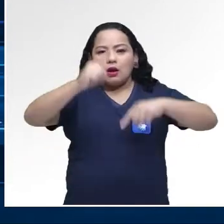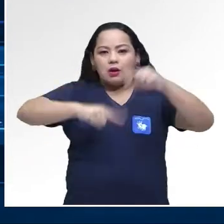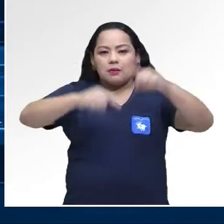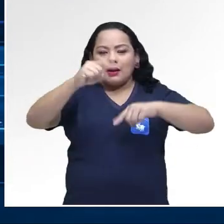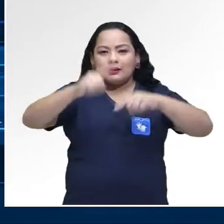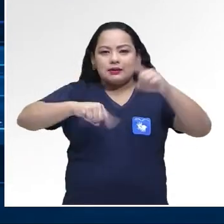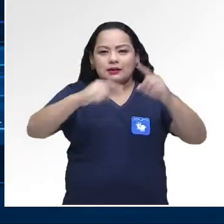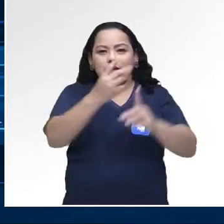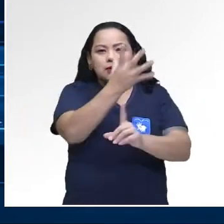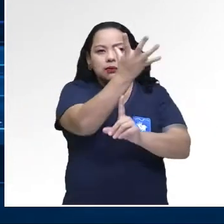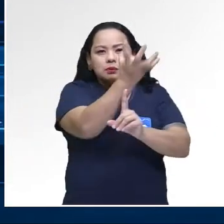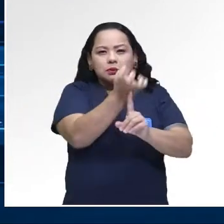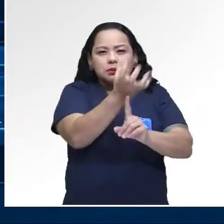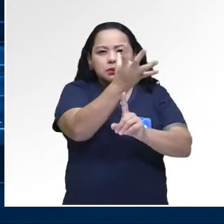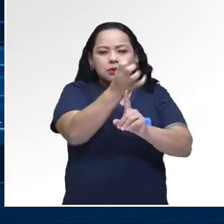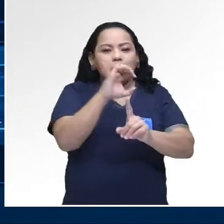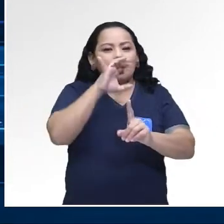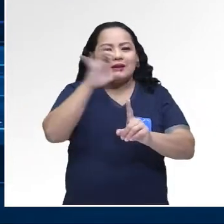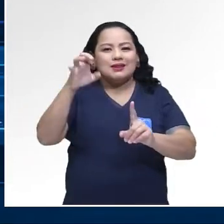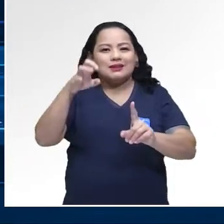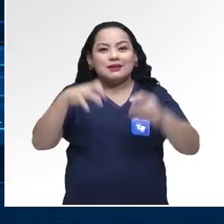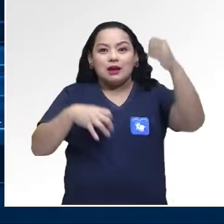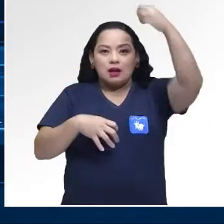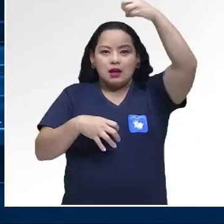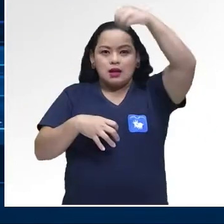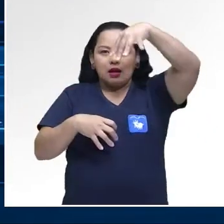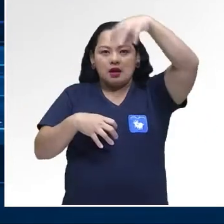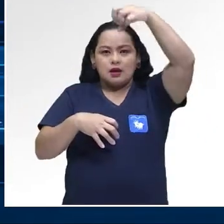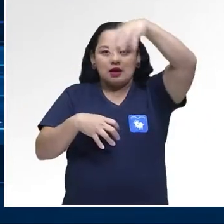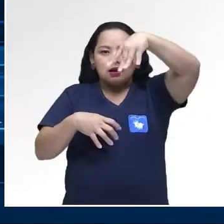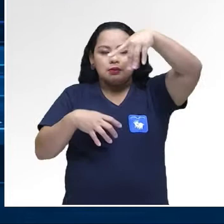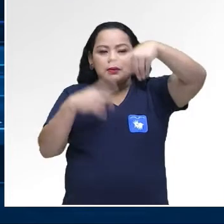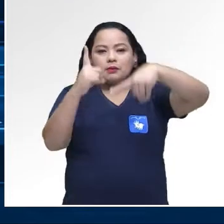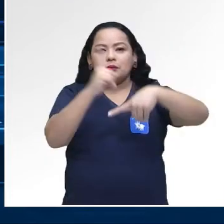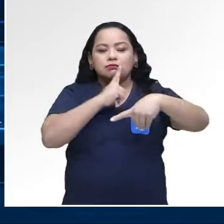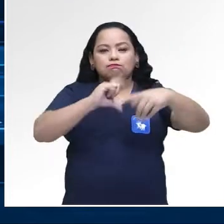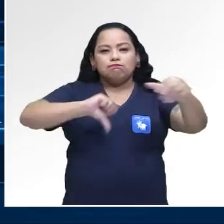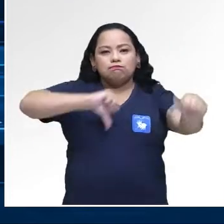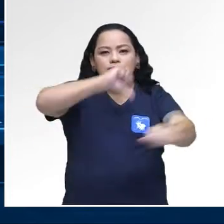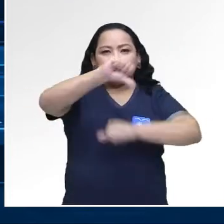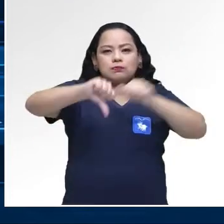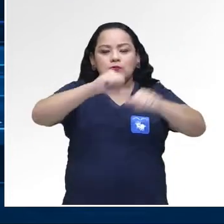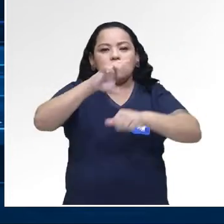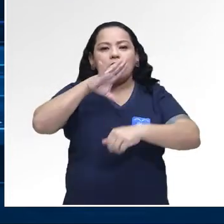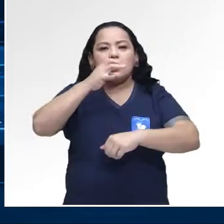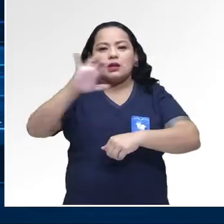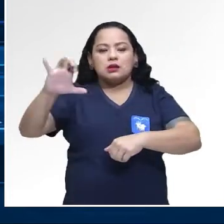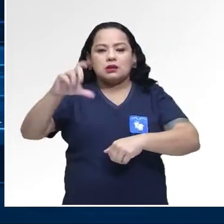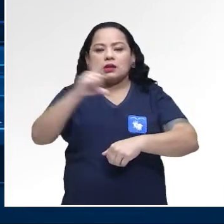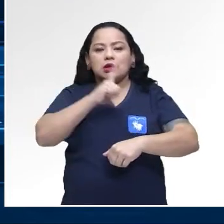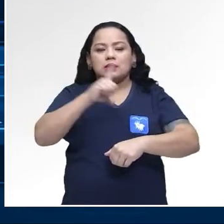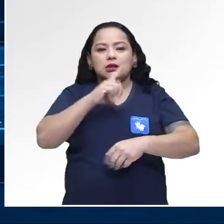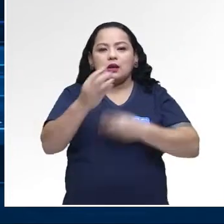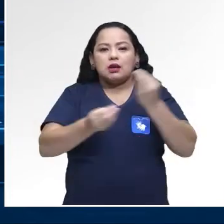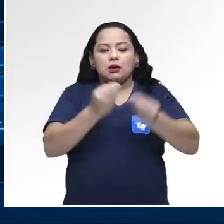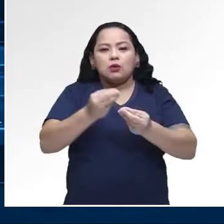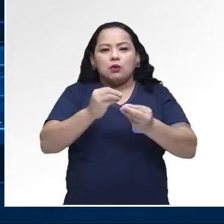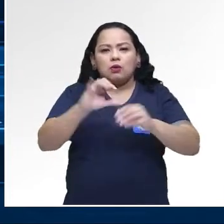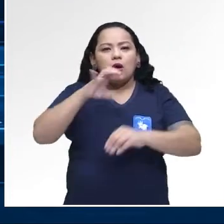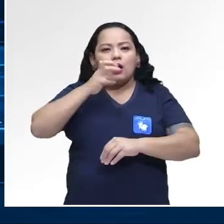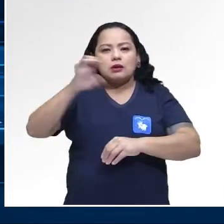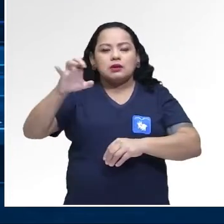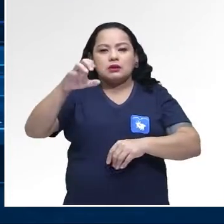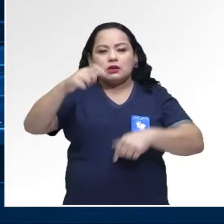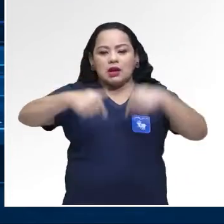consumir essa energia é a lâmpada, né, onde vai ocorrer aqui uma transformação de energia. A energia química ali da